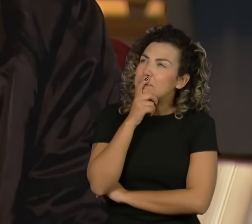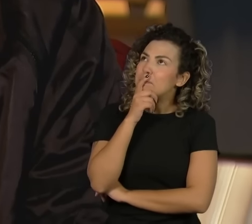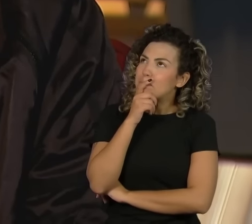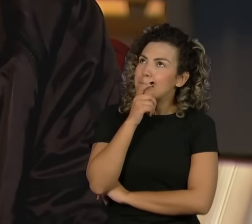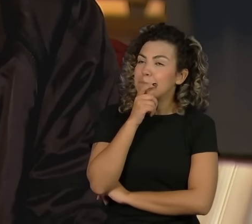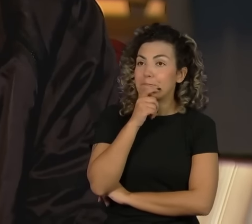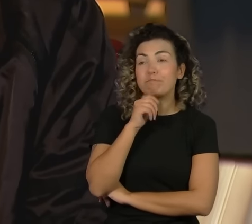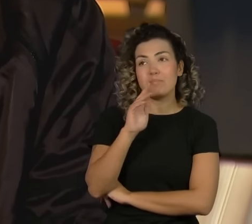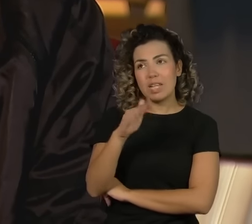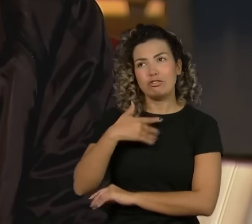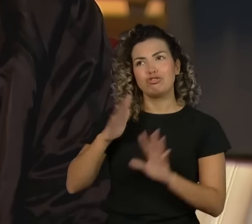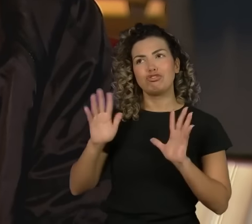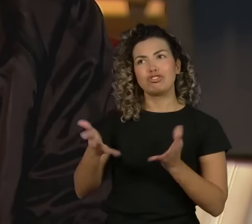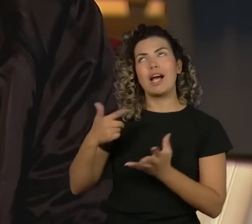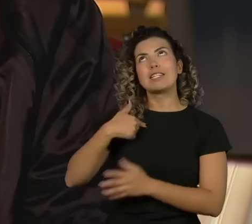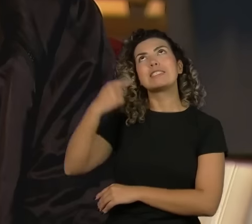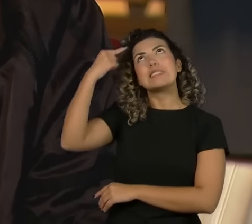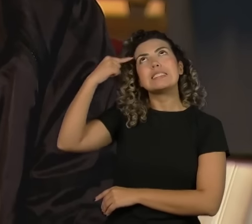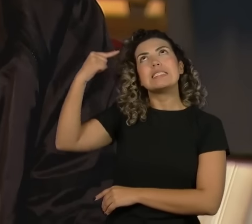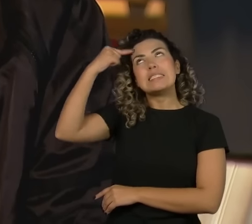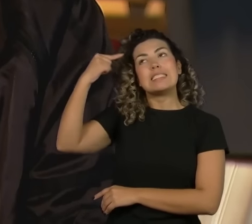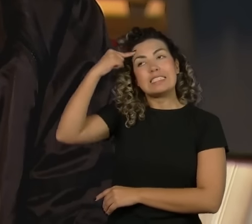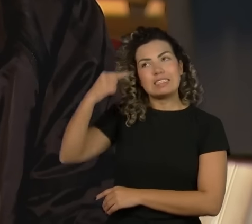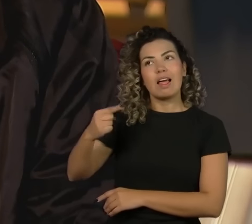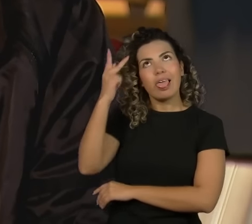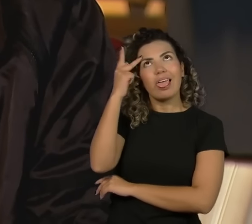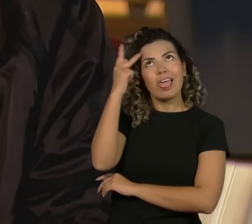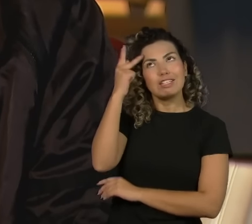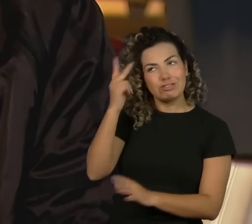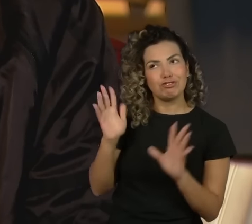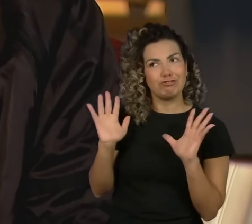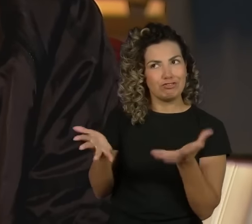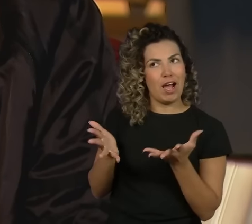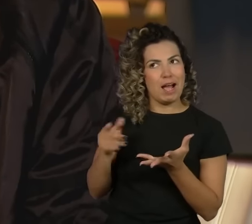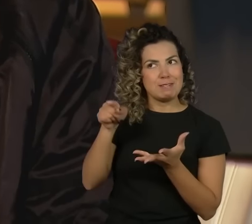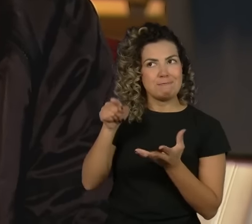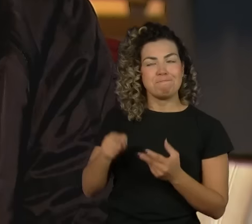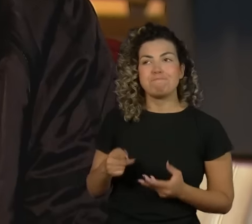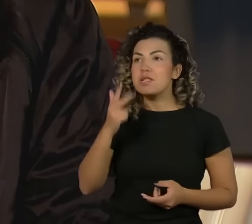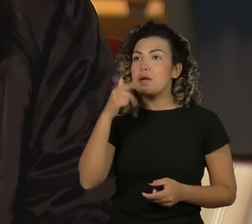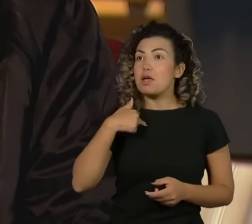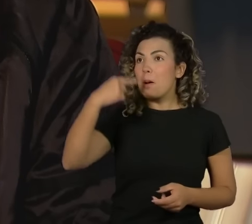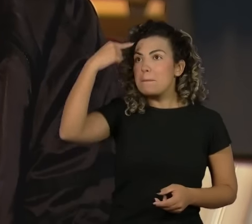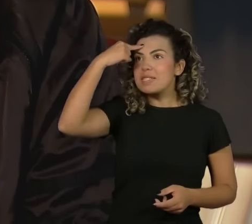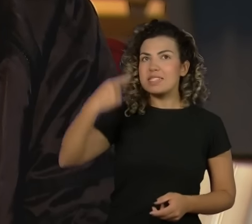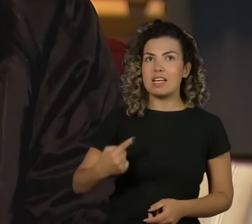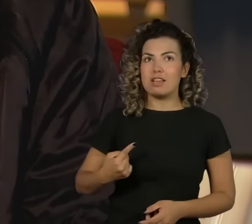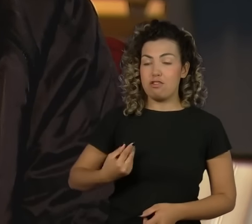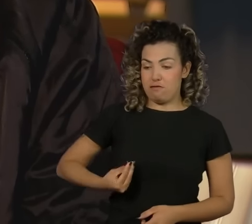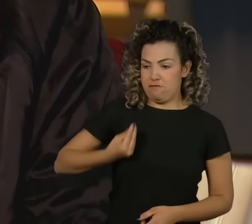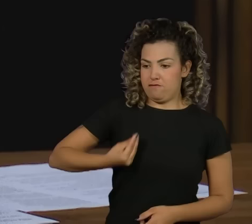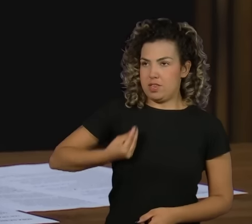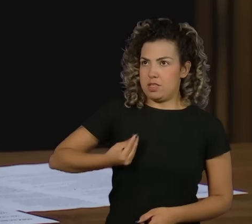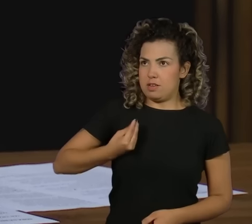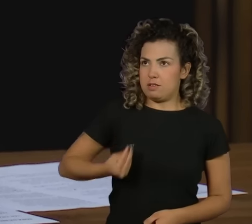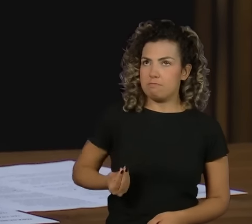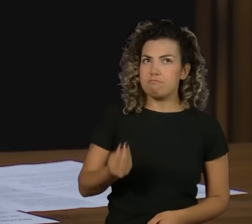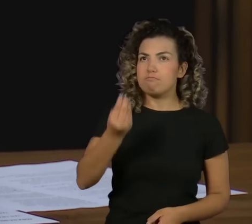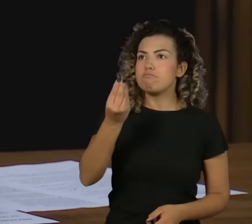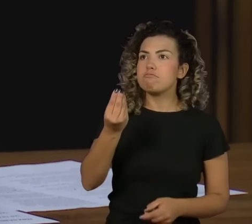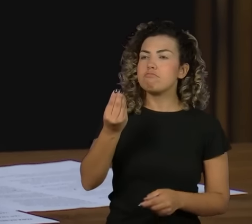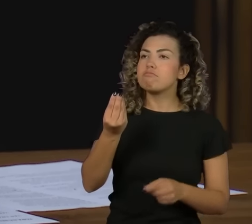Eu já pensei tantas vezes nisso, cara. Eu já pensei que a vida é o verbo fuder no infinitivo. Né? Eu